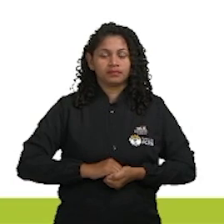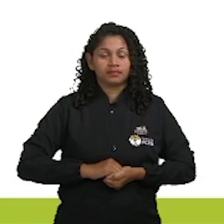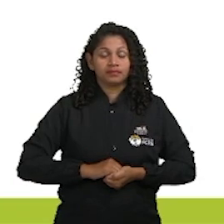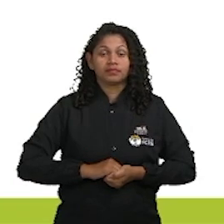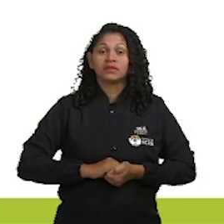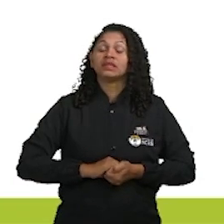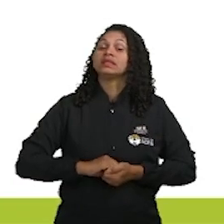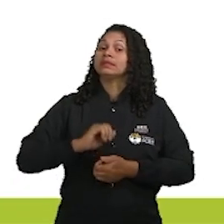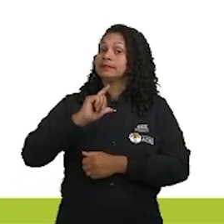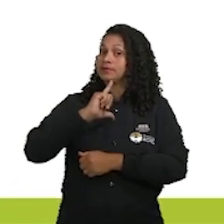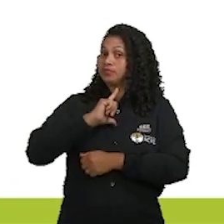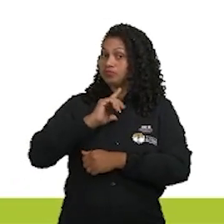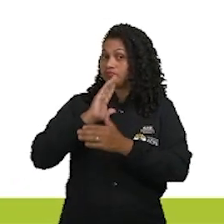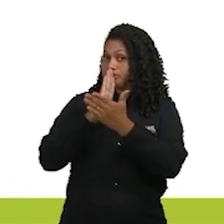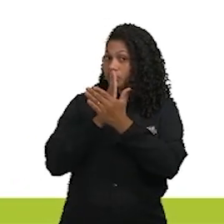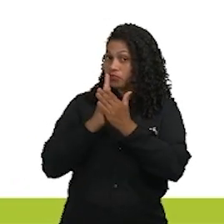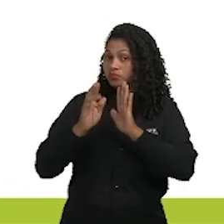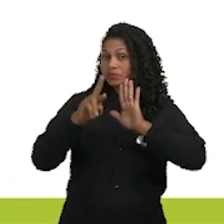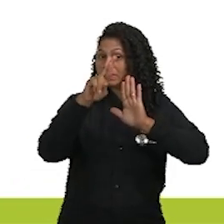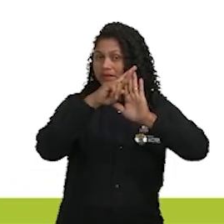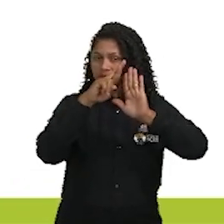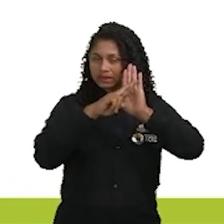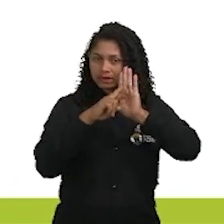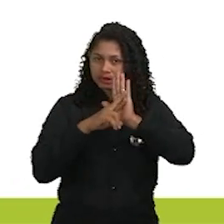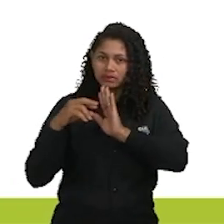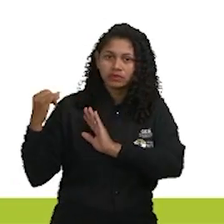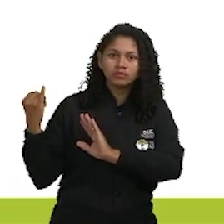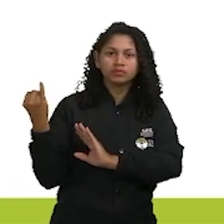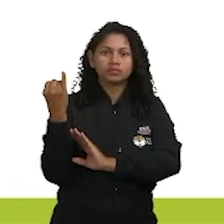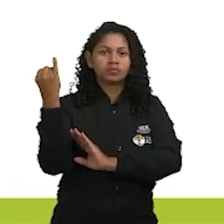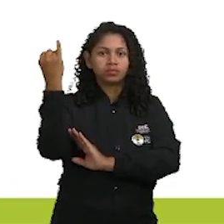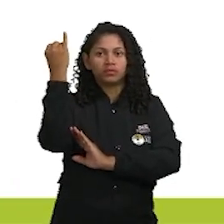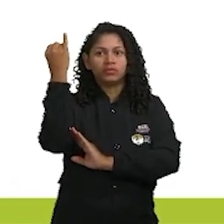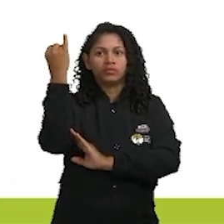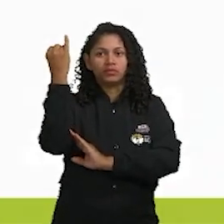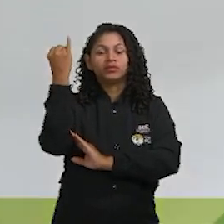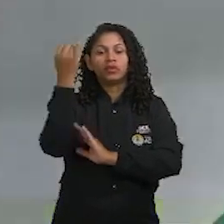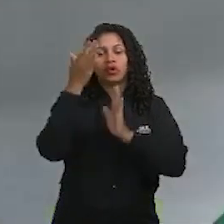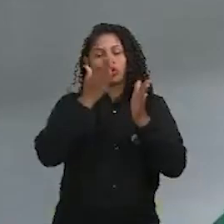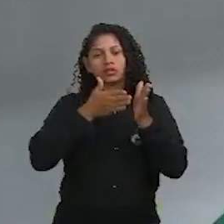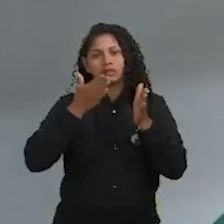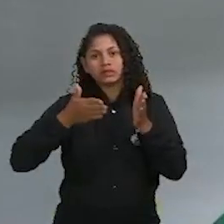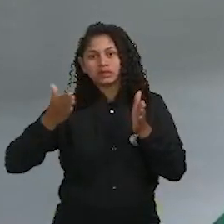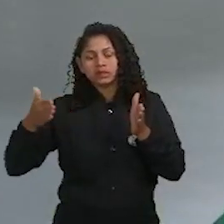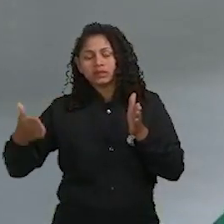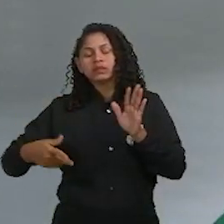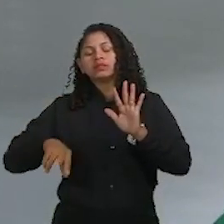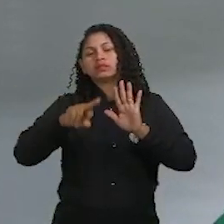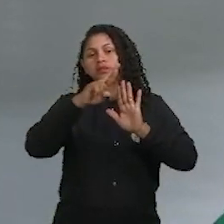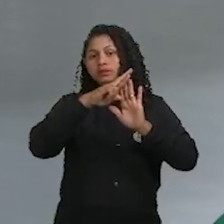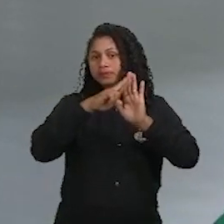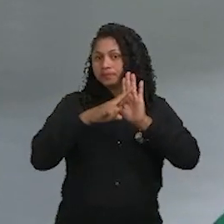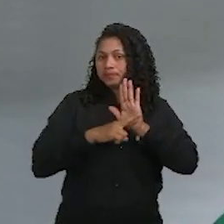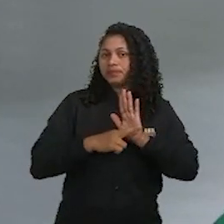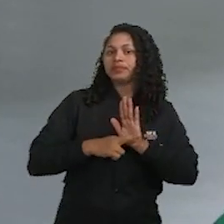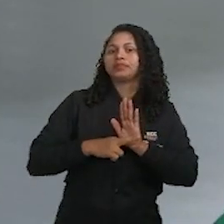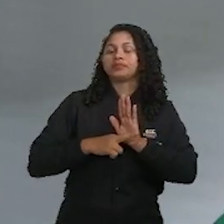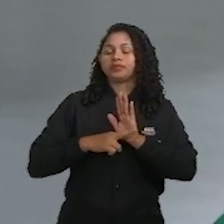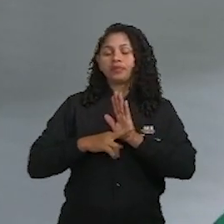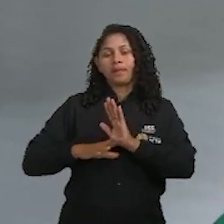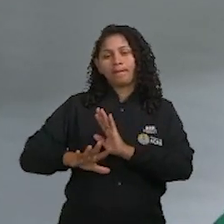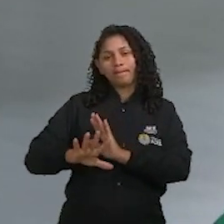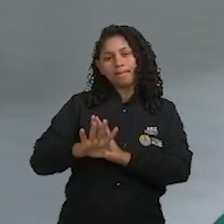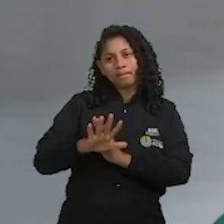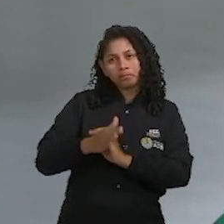Vamos ter algumas regras bem importantes. Eu vou colocar aqui a sequência de algumas regras, mas de acordo com o local que você